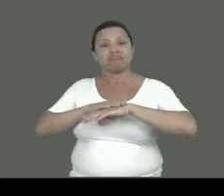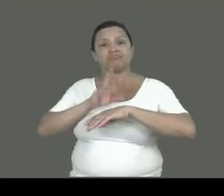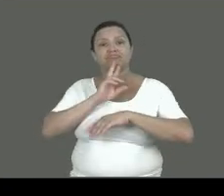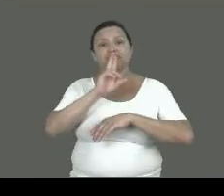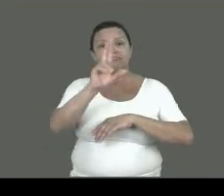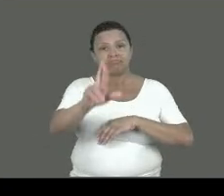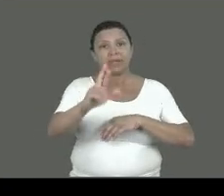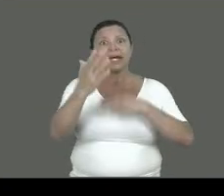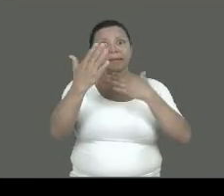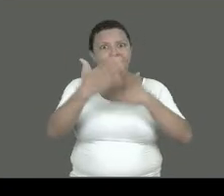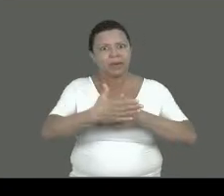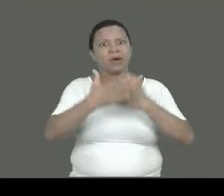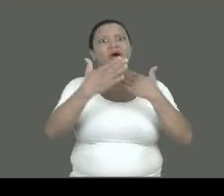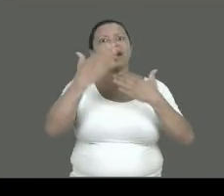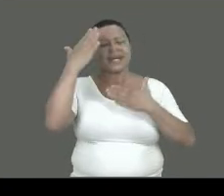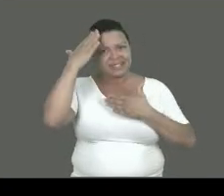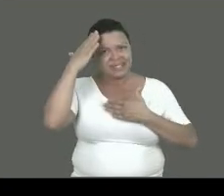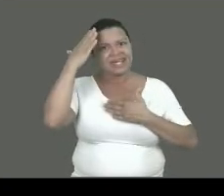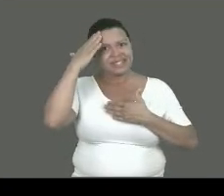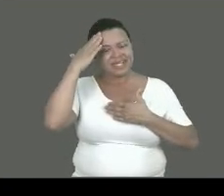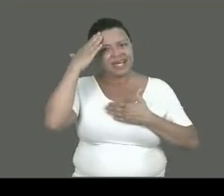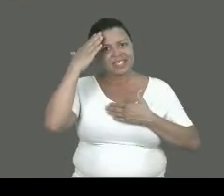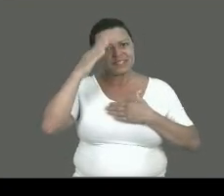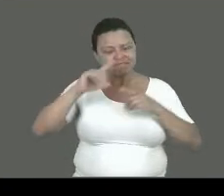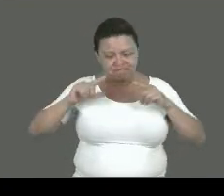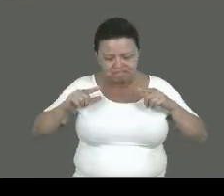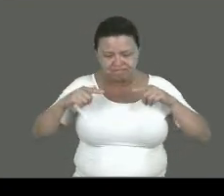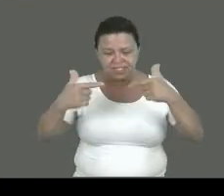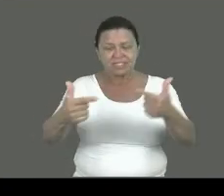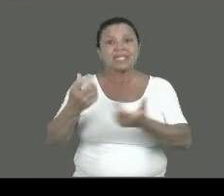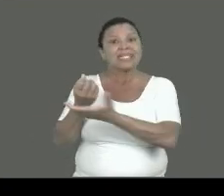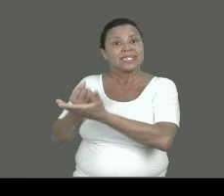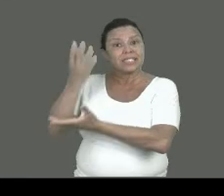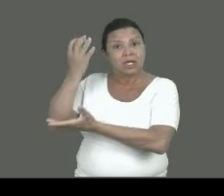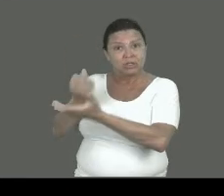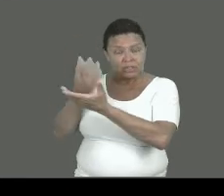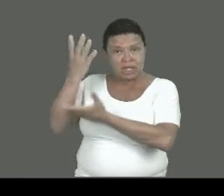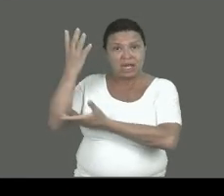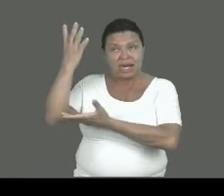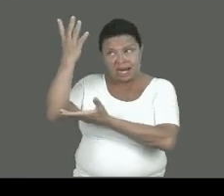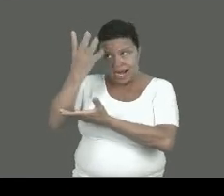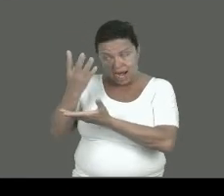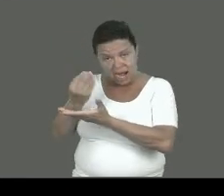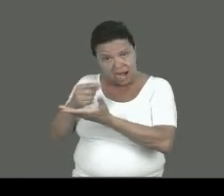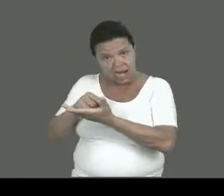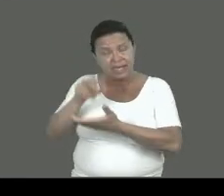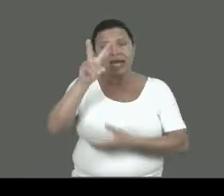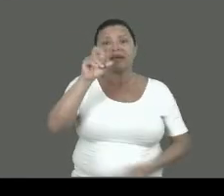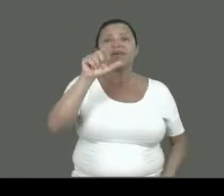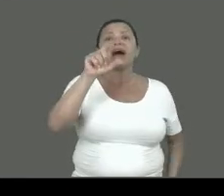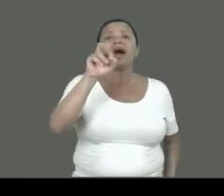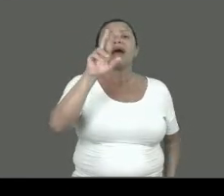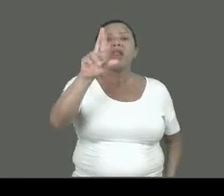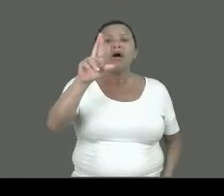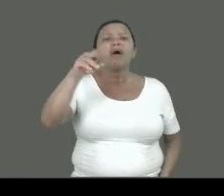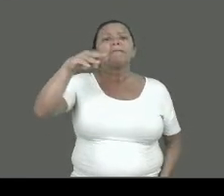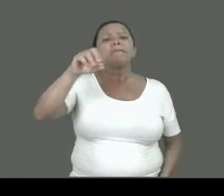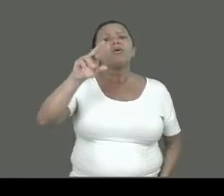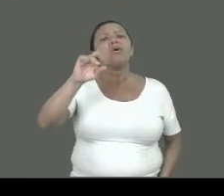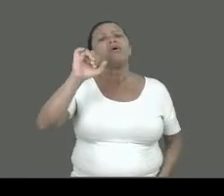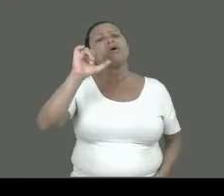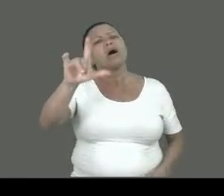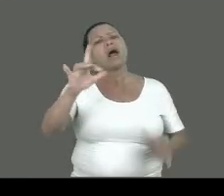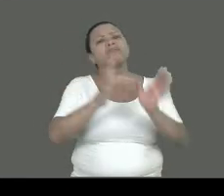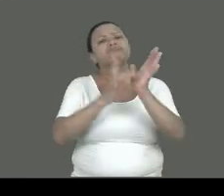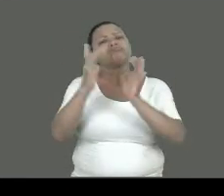e temos todo esse ensinamento da doutrina espírita e dos valores morais que Jesus nos trouxe também